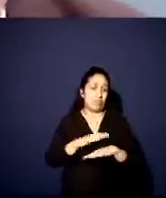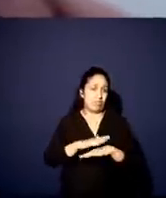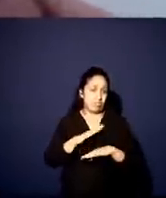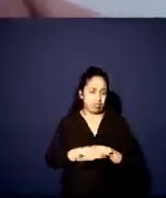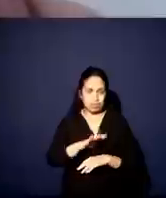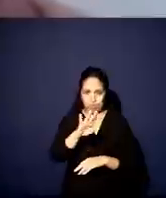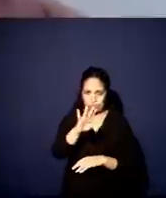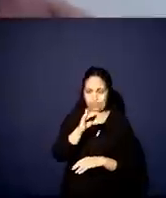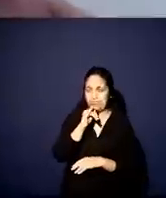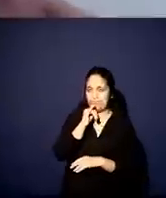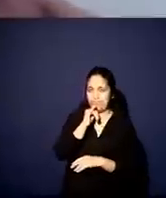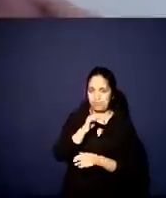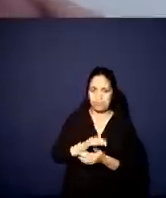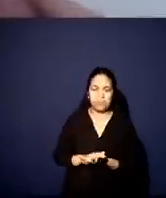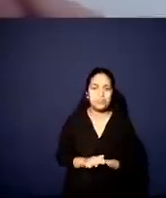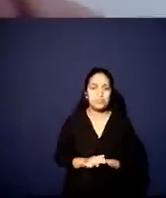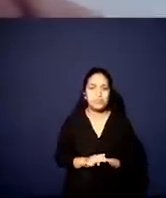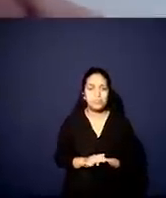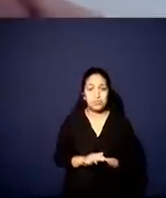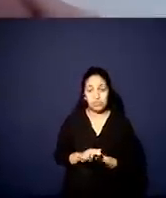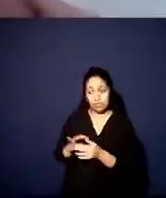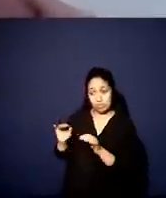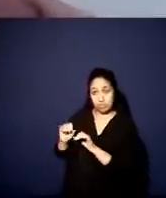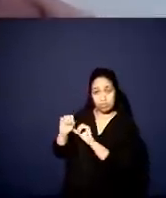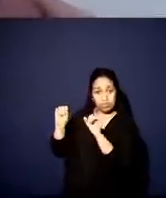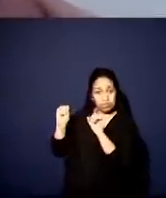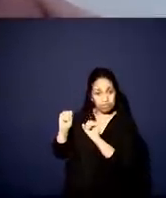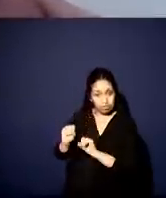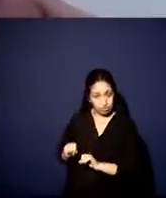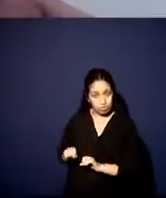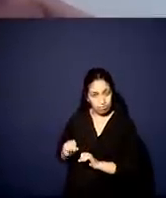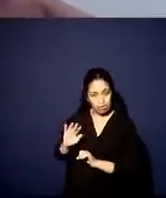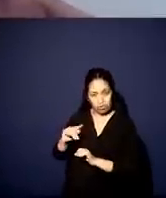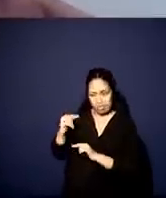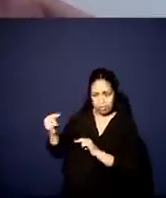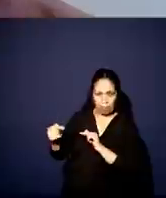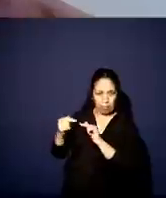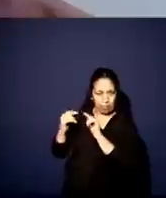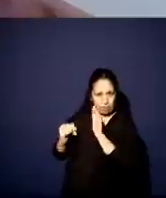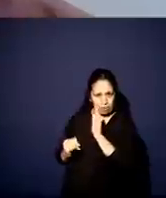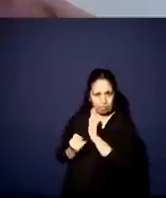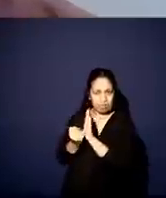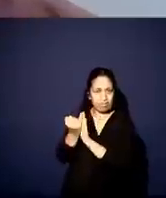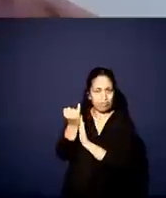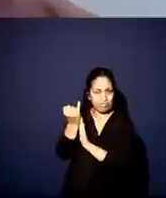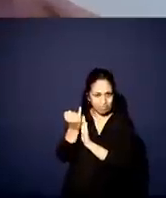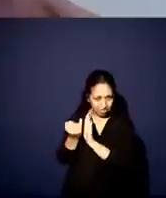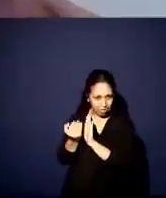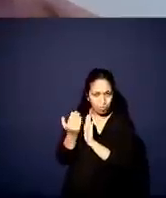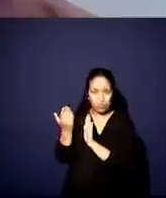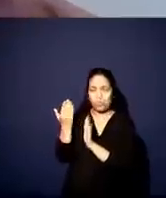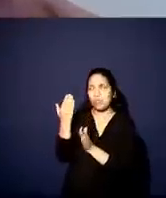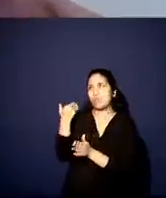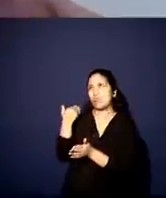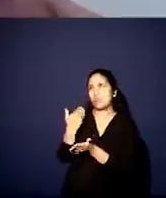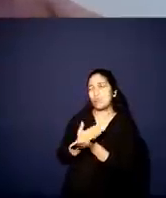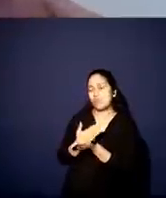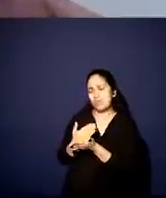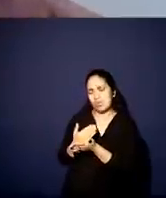eu vou dar um exemplo. No nosso sistema de metas de inflação, que começou em